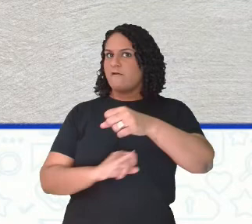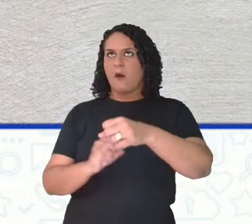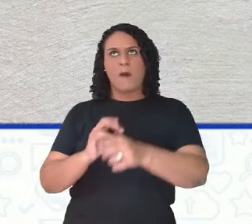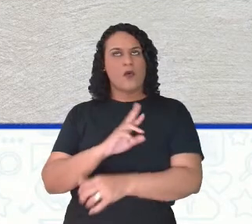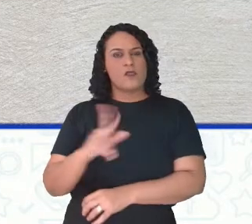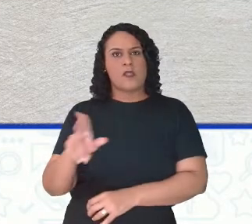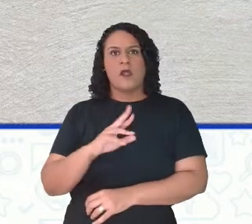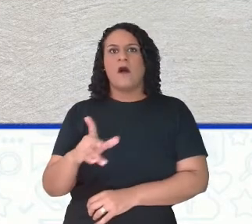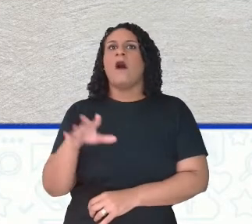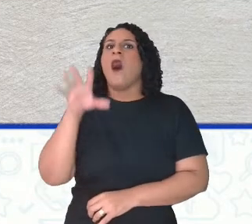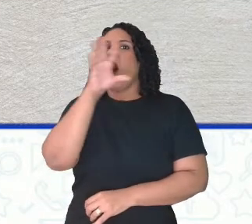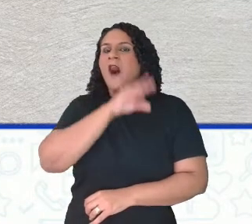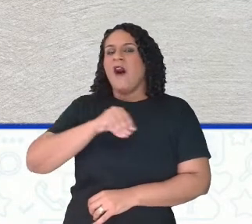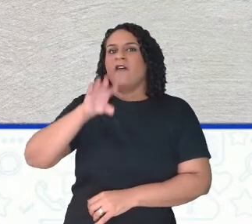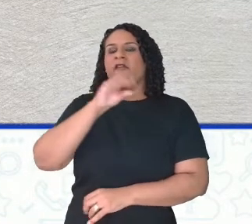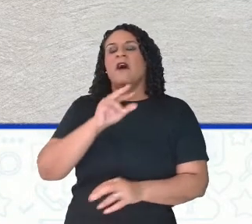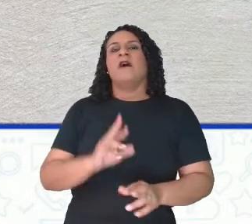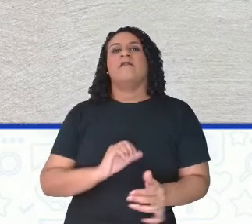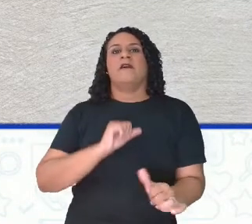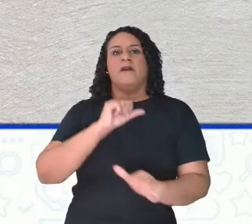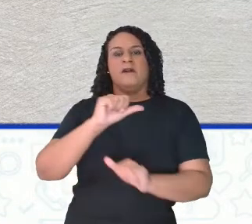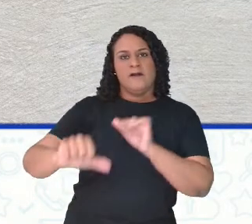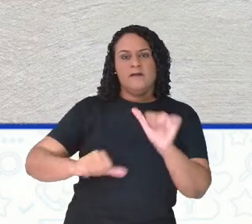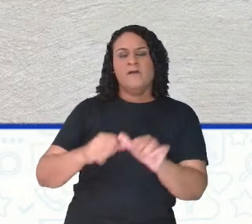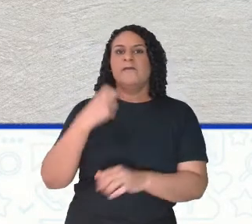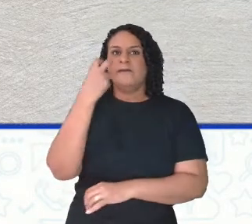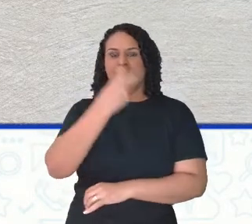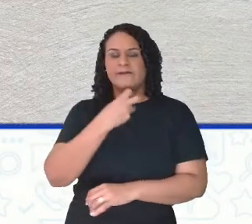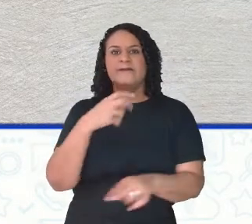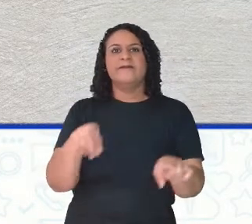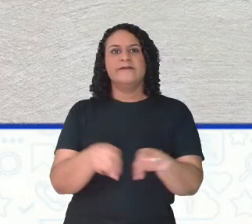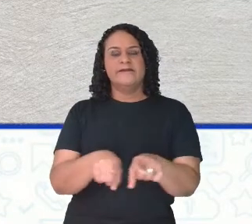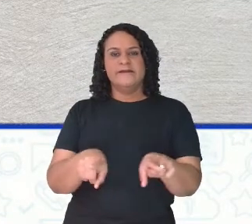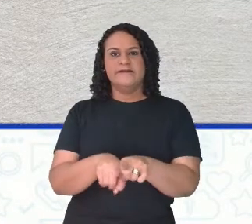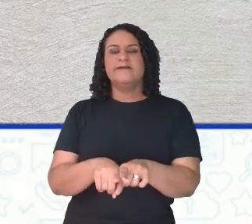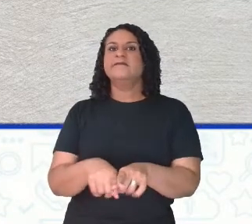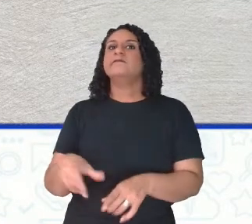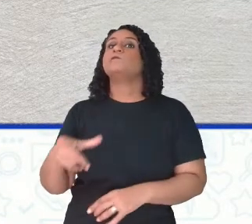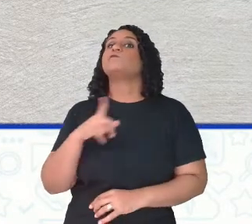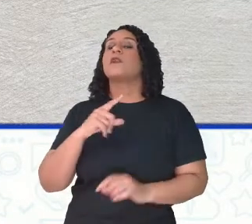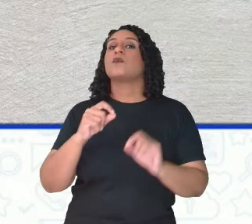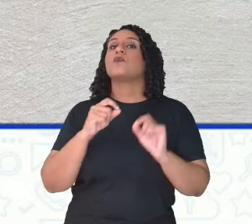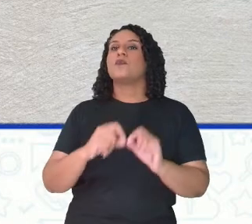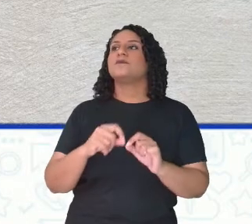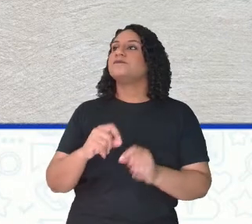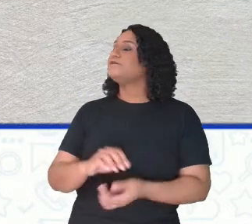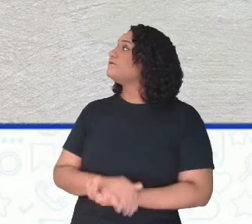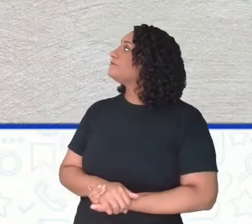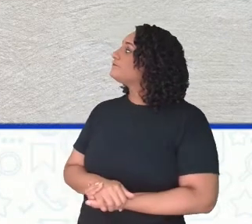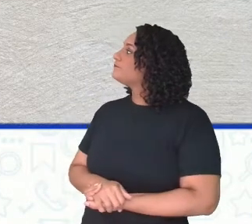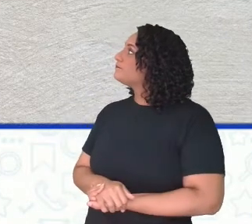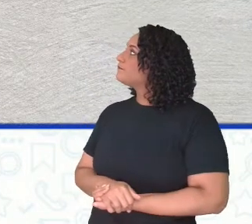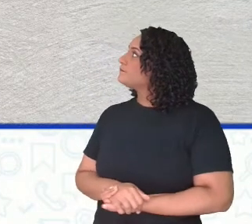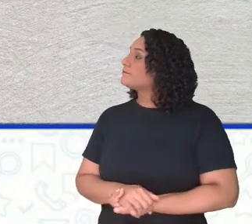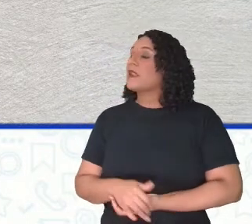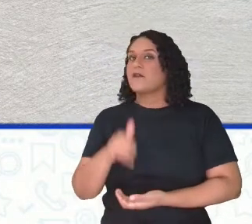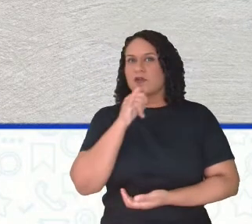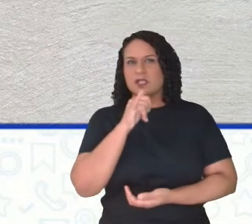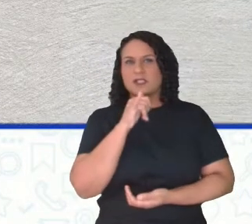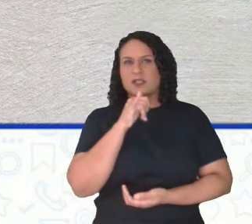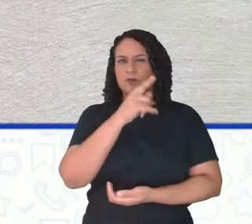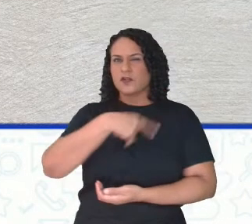a fala vai mudar, a oralidade vai mudar, e a gente tem aí situações formais. Quer ver um exemplo que vocês